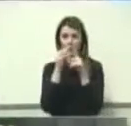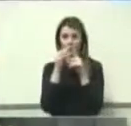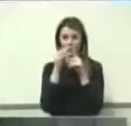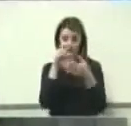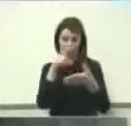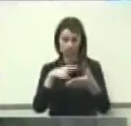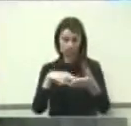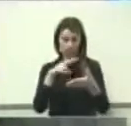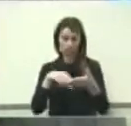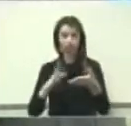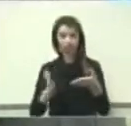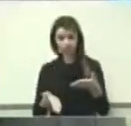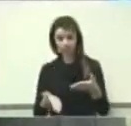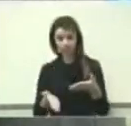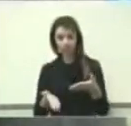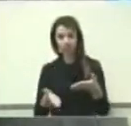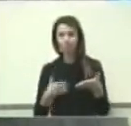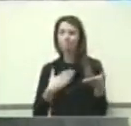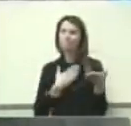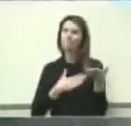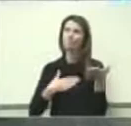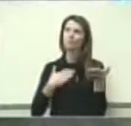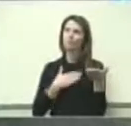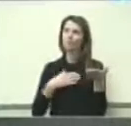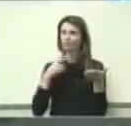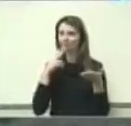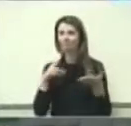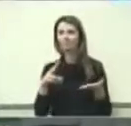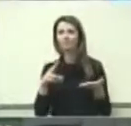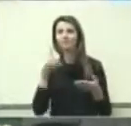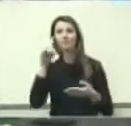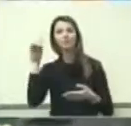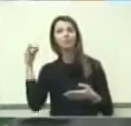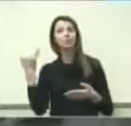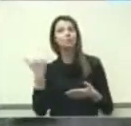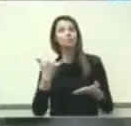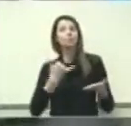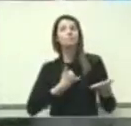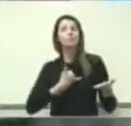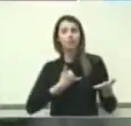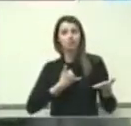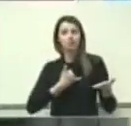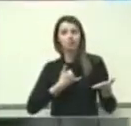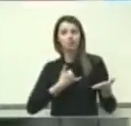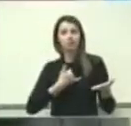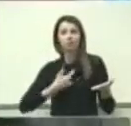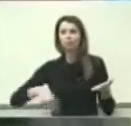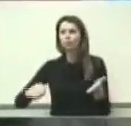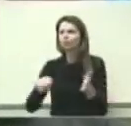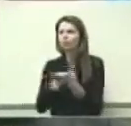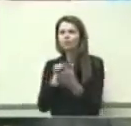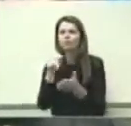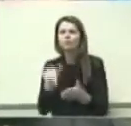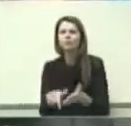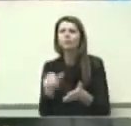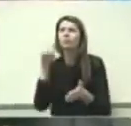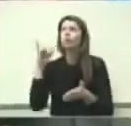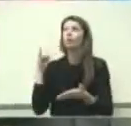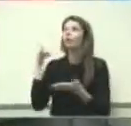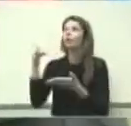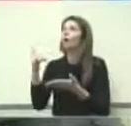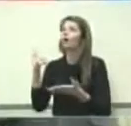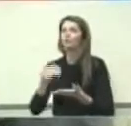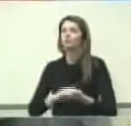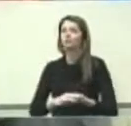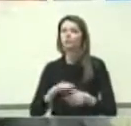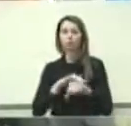introdutória palavra gostosa de ouvir Deus já tem falado conosco desde que aqui chegamos através